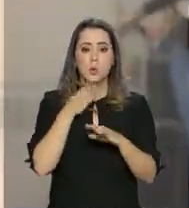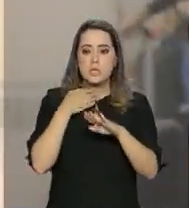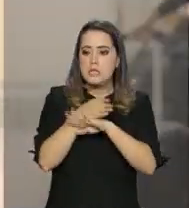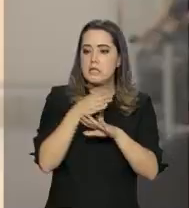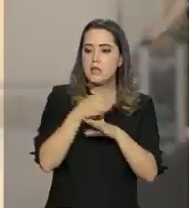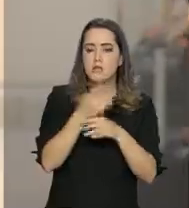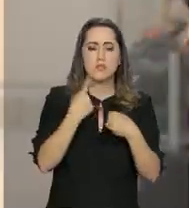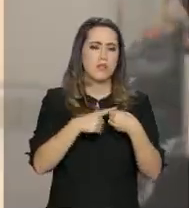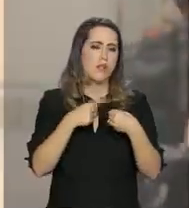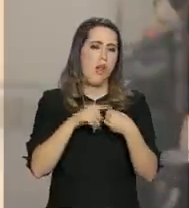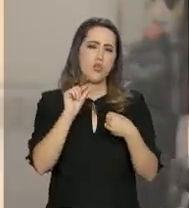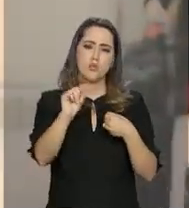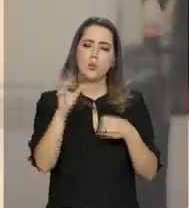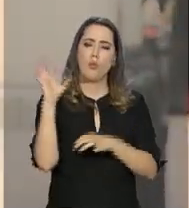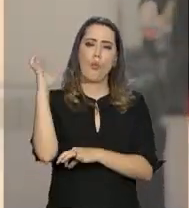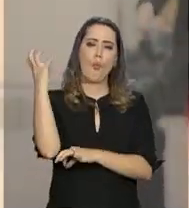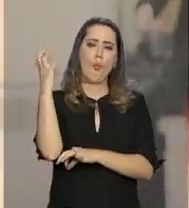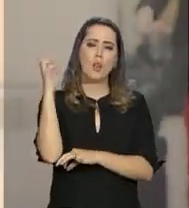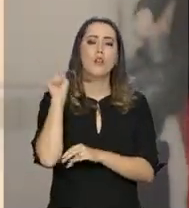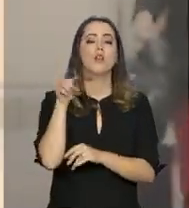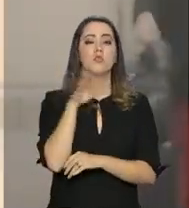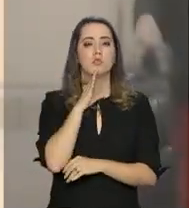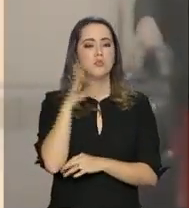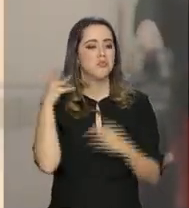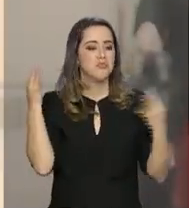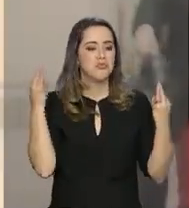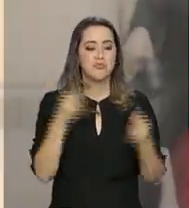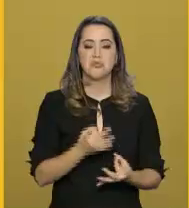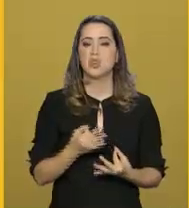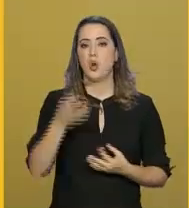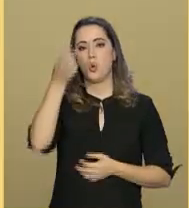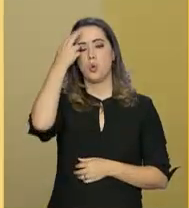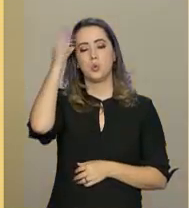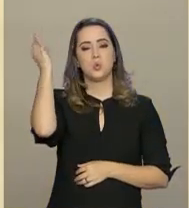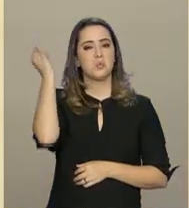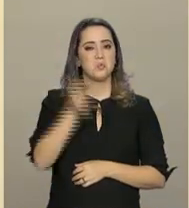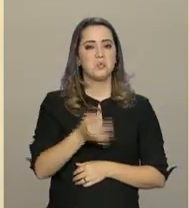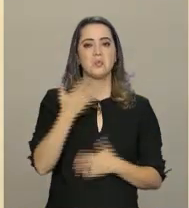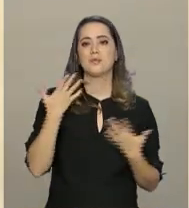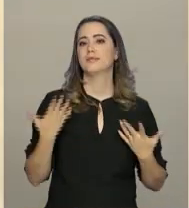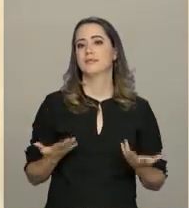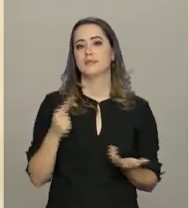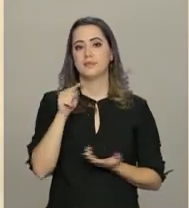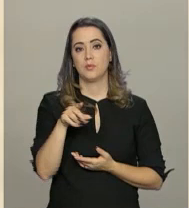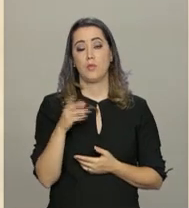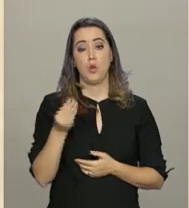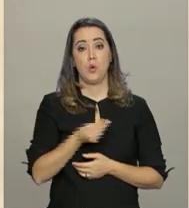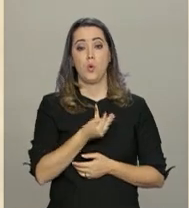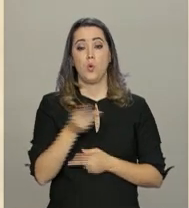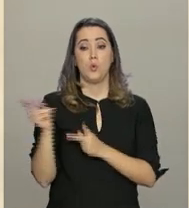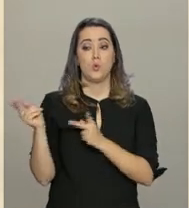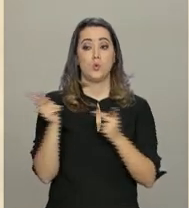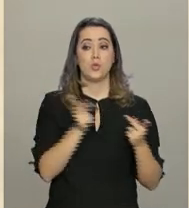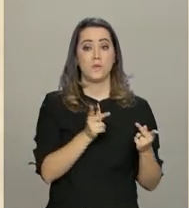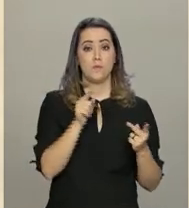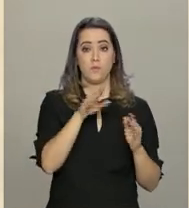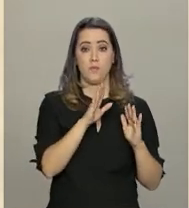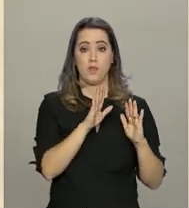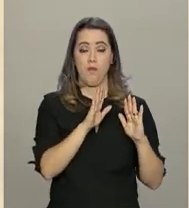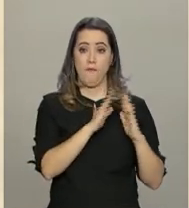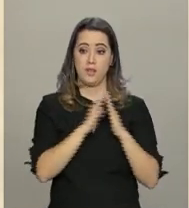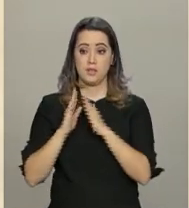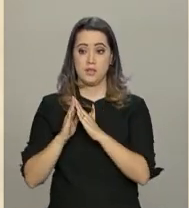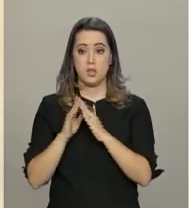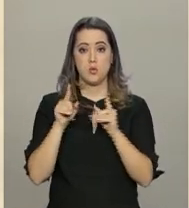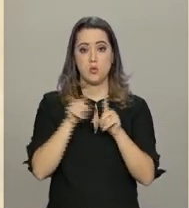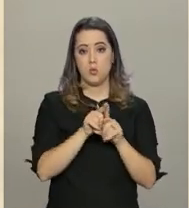até sertão, e eu acho maravilhoso tudo pela cultura do Brasil. Os vizinhos da América do Sul são os que mais têm aproveitado o Brasil.